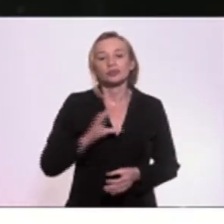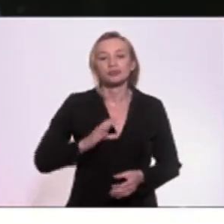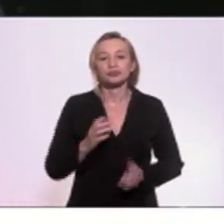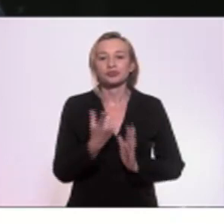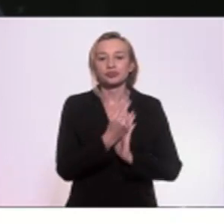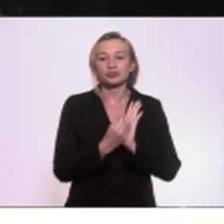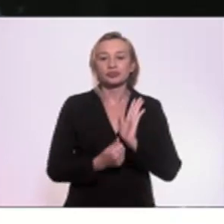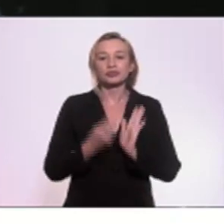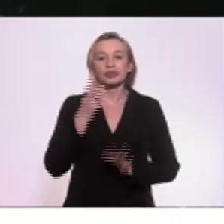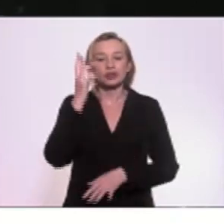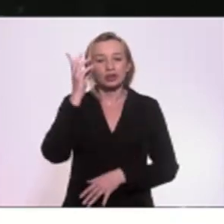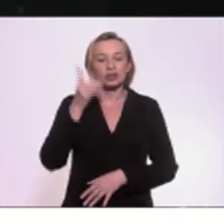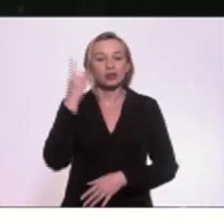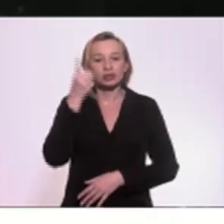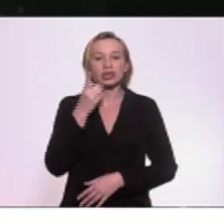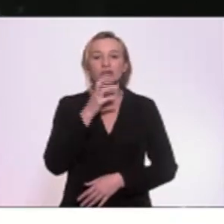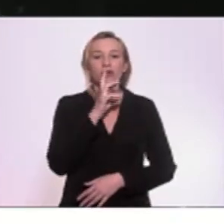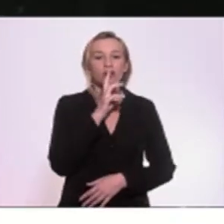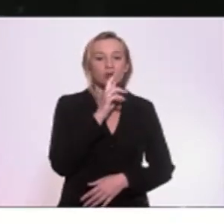deputado Rodrigo Amorim.